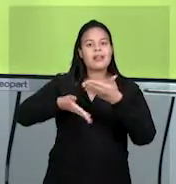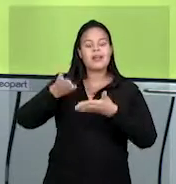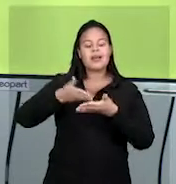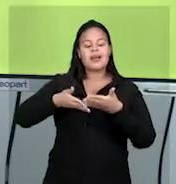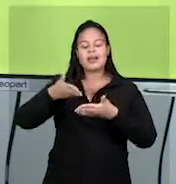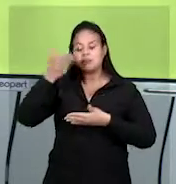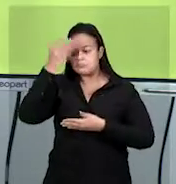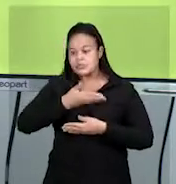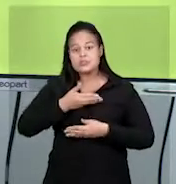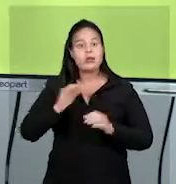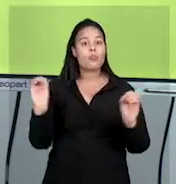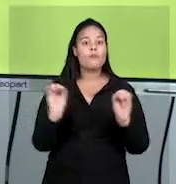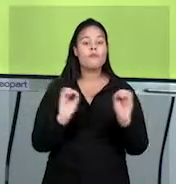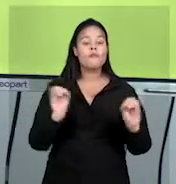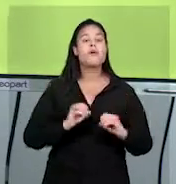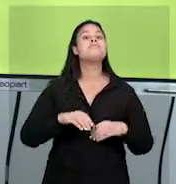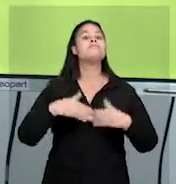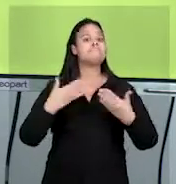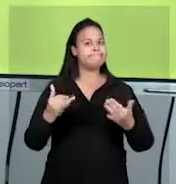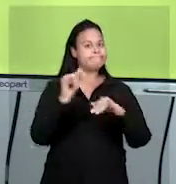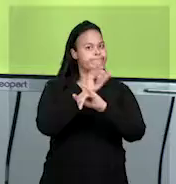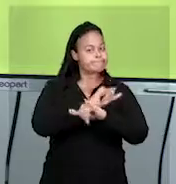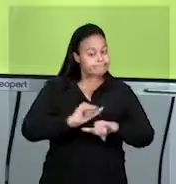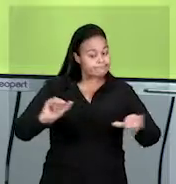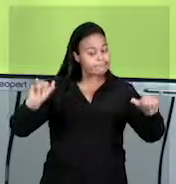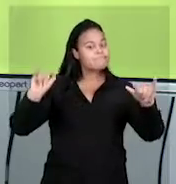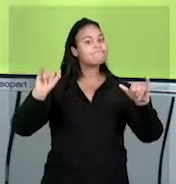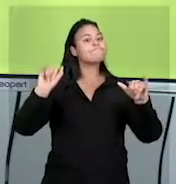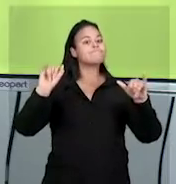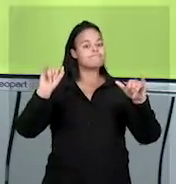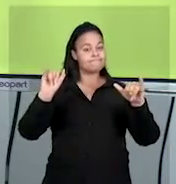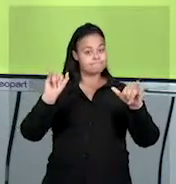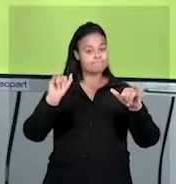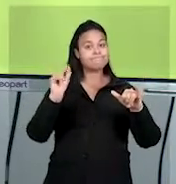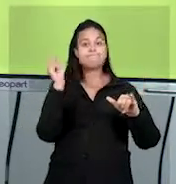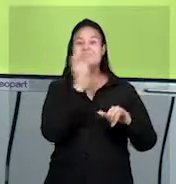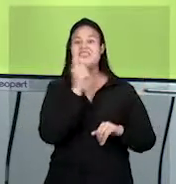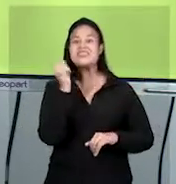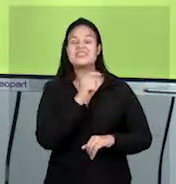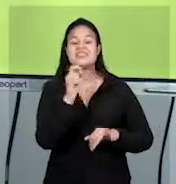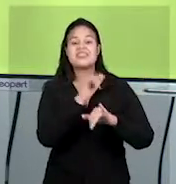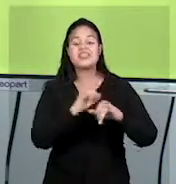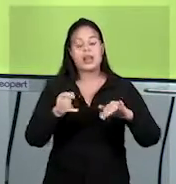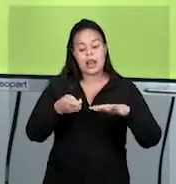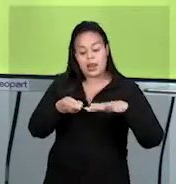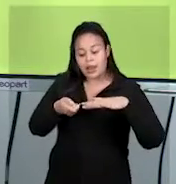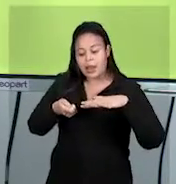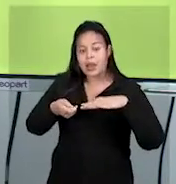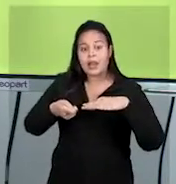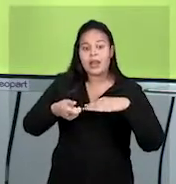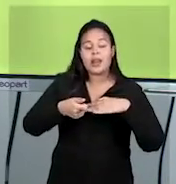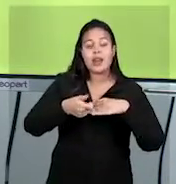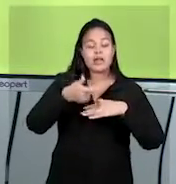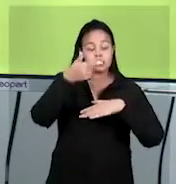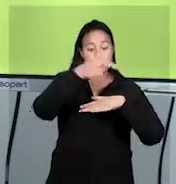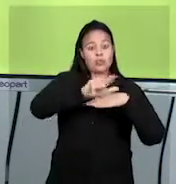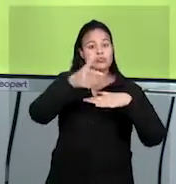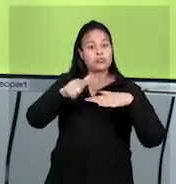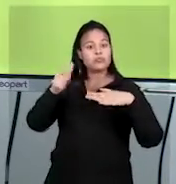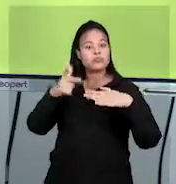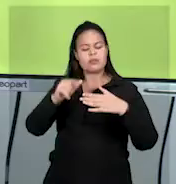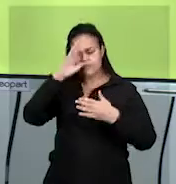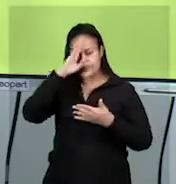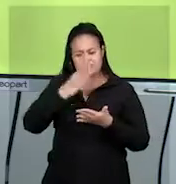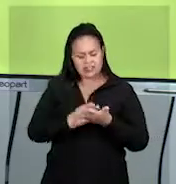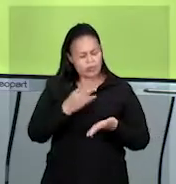conferir. E essas notícias acabam sendo, essas mentiras, né, são republicadas tantas vezes que a gente passa a acreditar